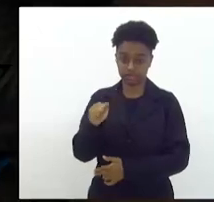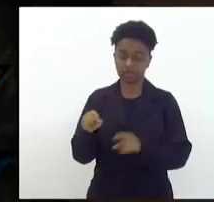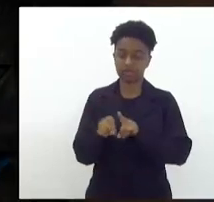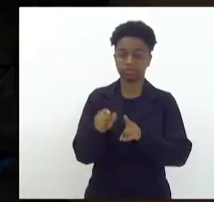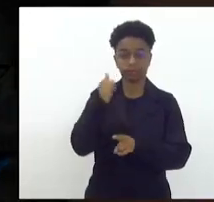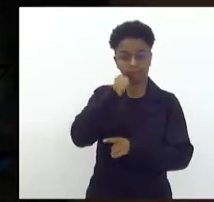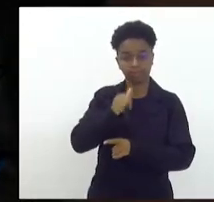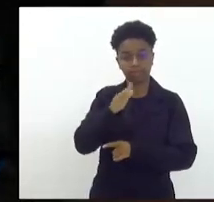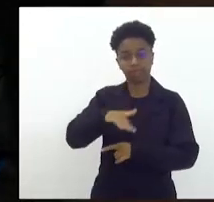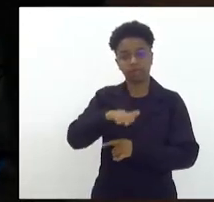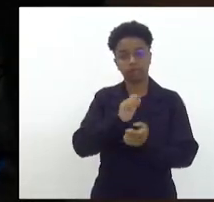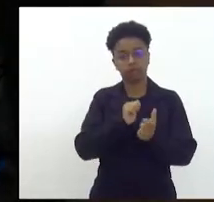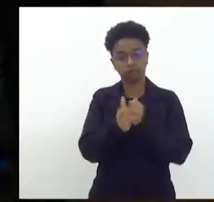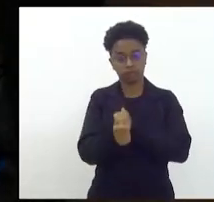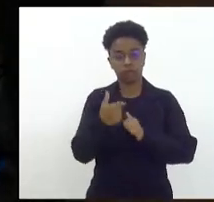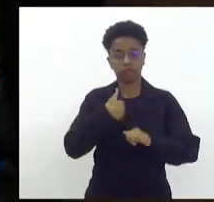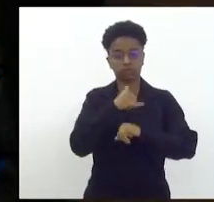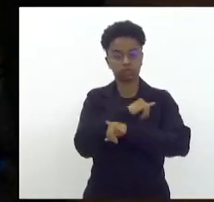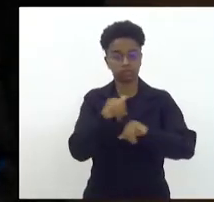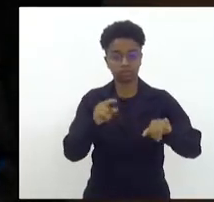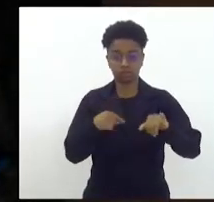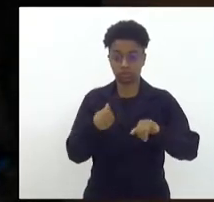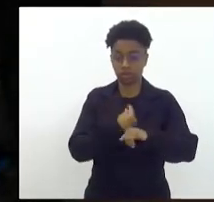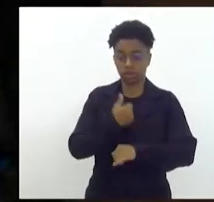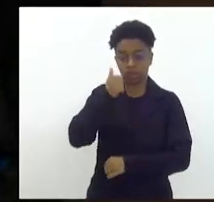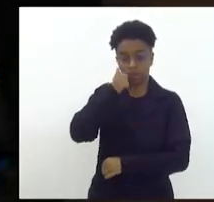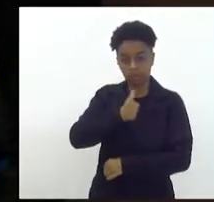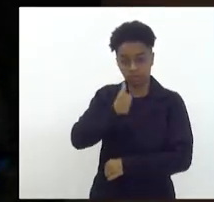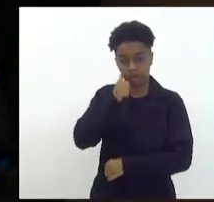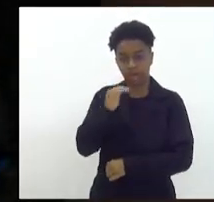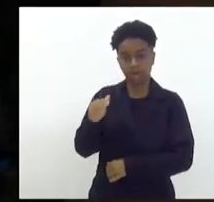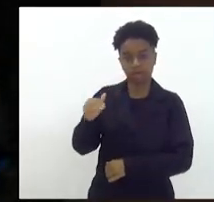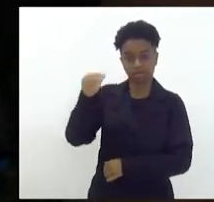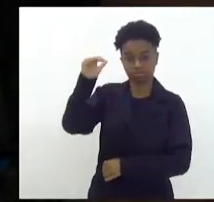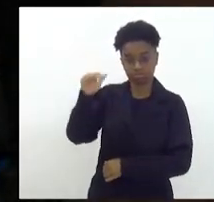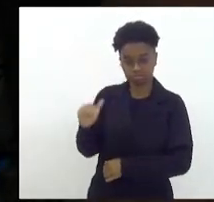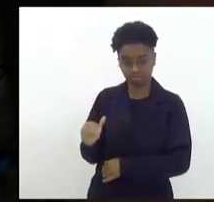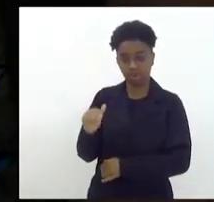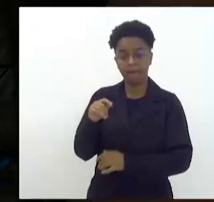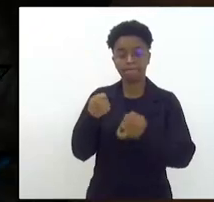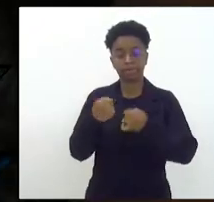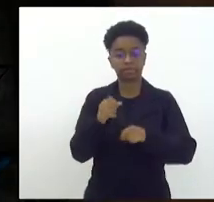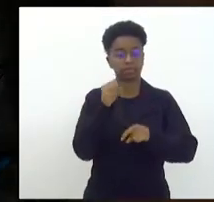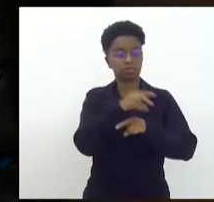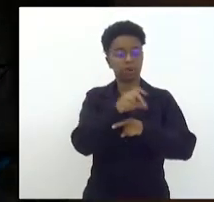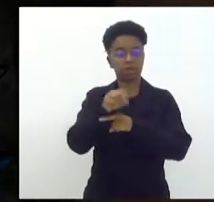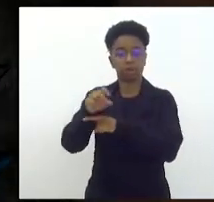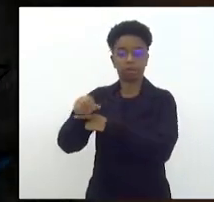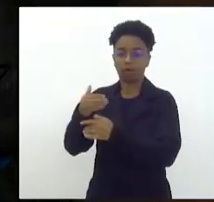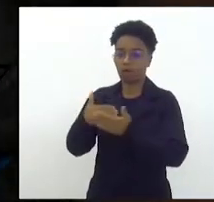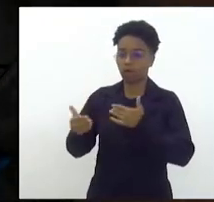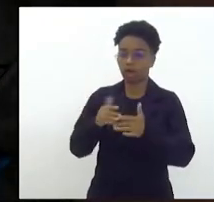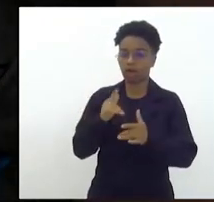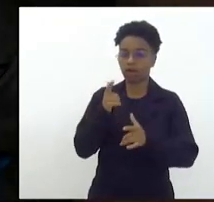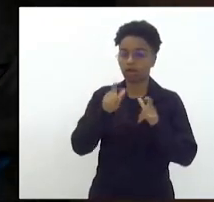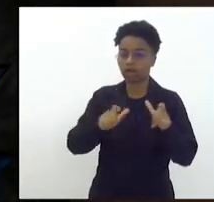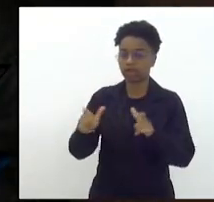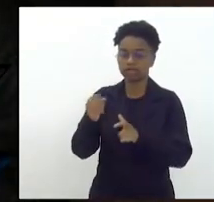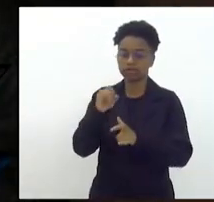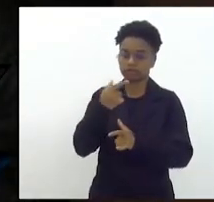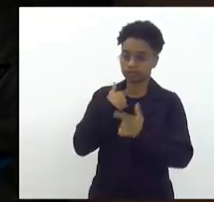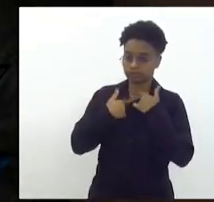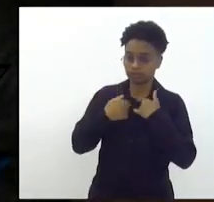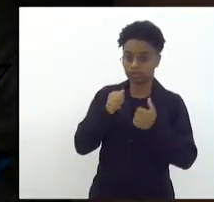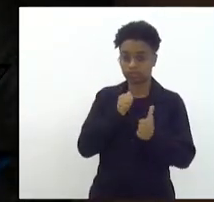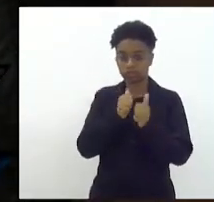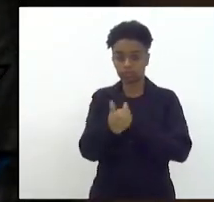vem aqui declarar que nós mulheres e meninas devemos ocupar todos os lugares que quisermos seja no esporte